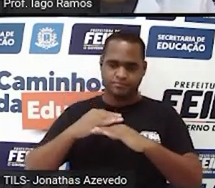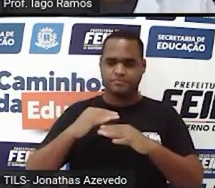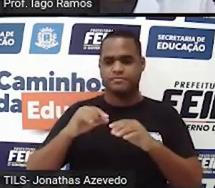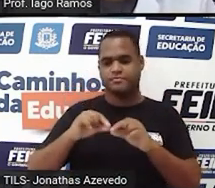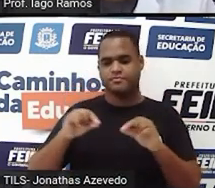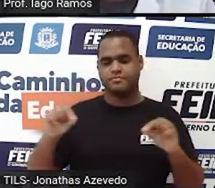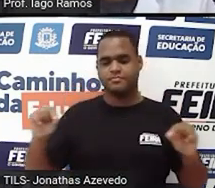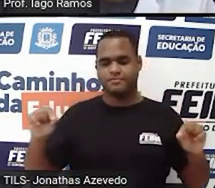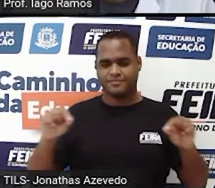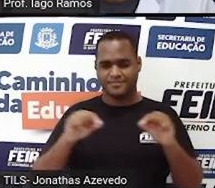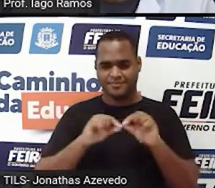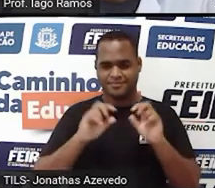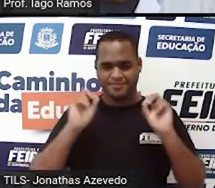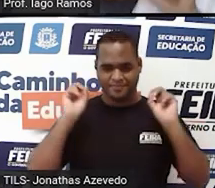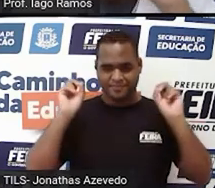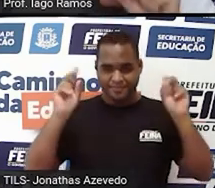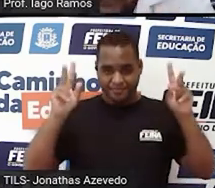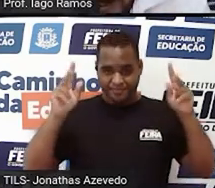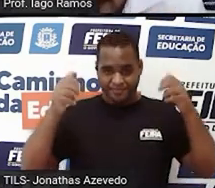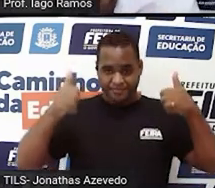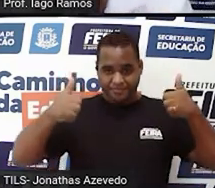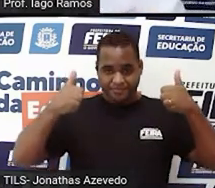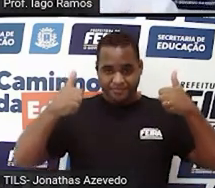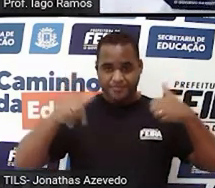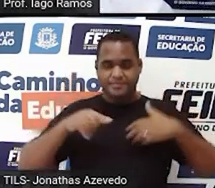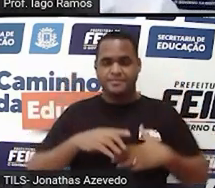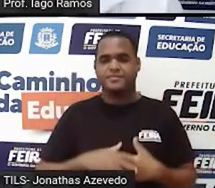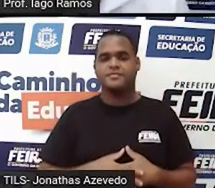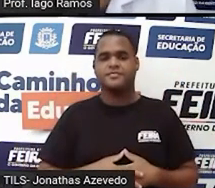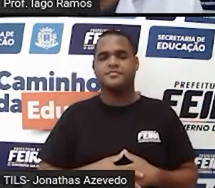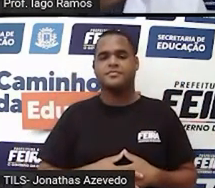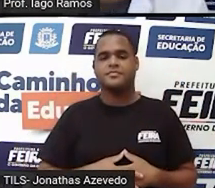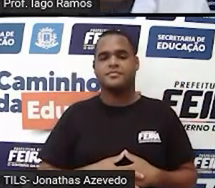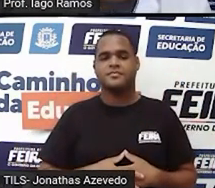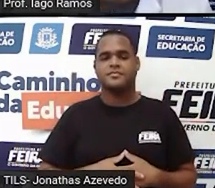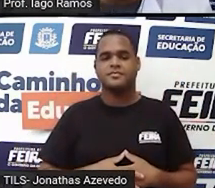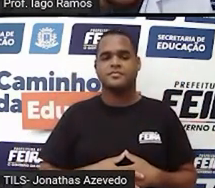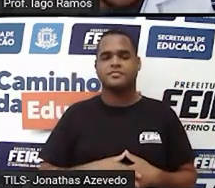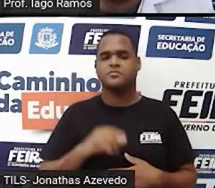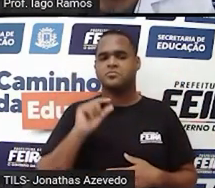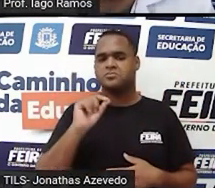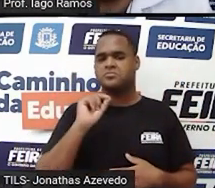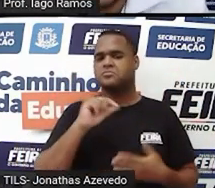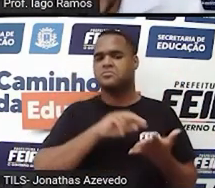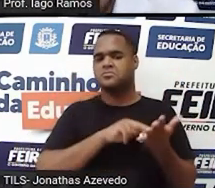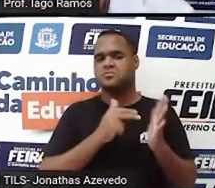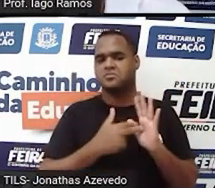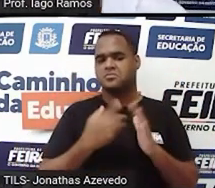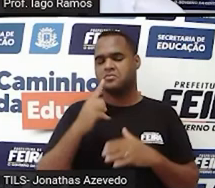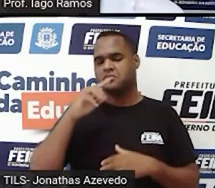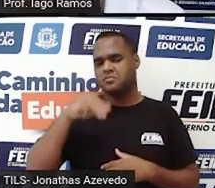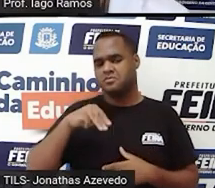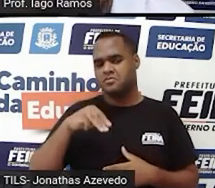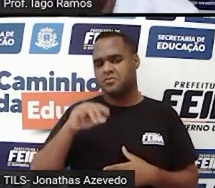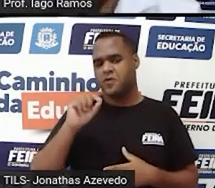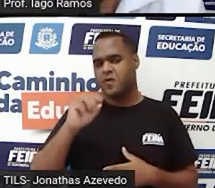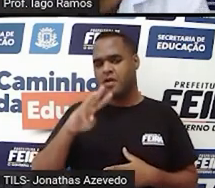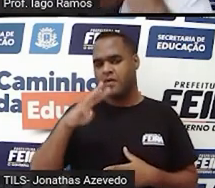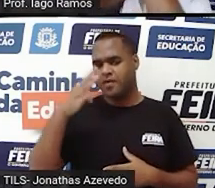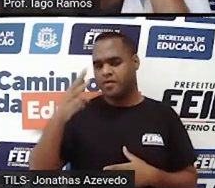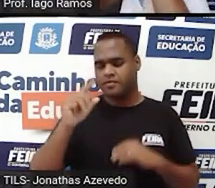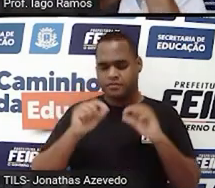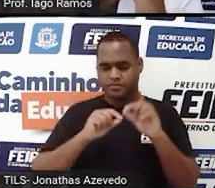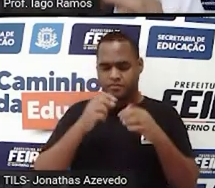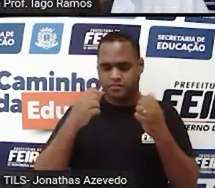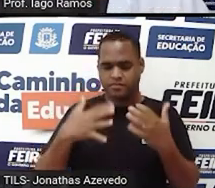largura Valeu então o que é que significa esse um metro cúbico significa o que é isso aí